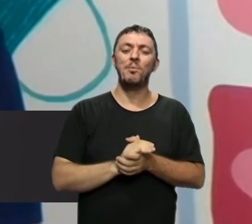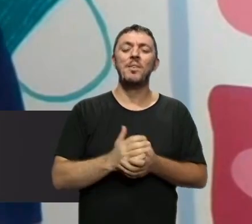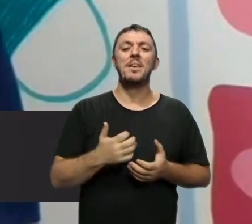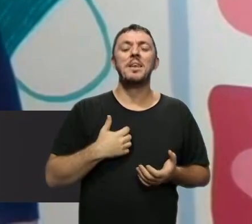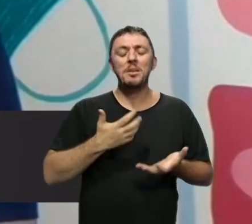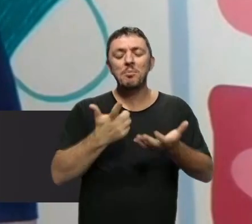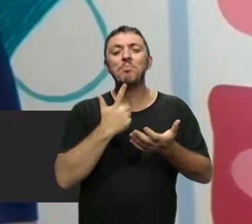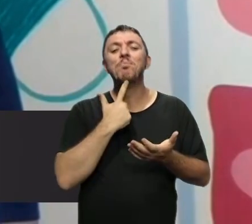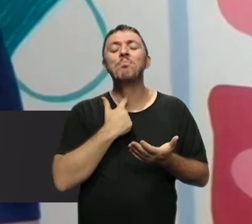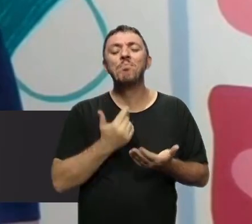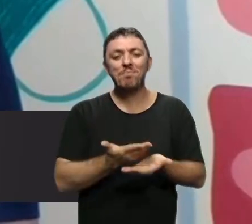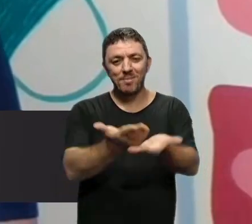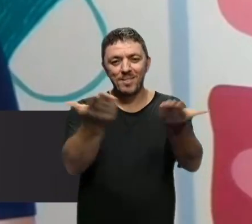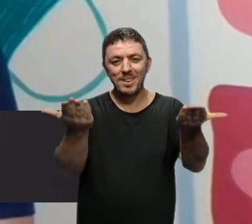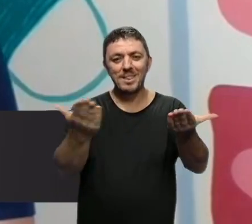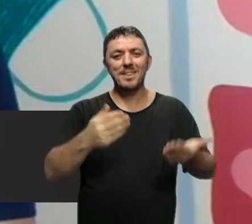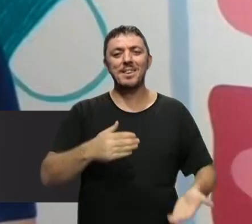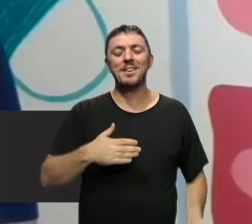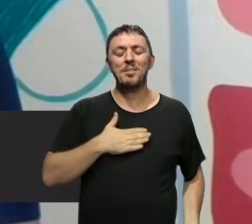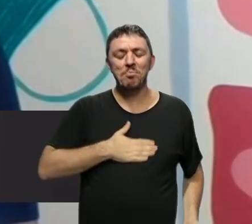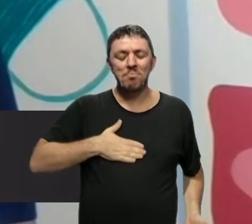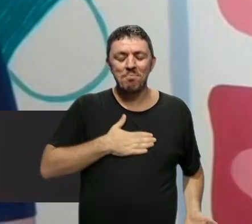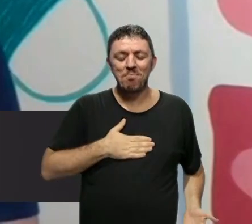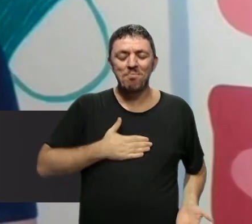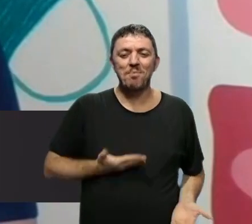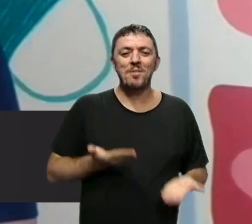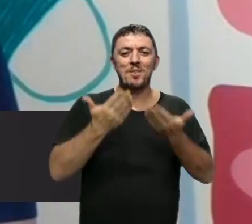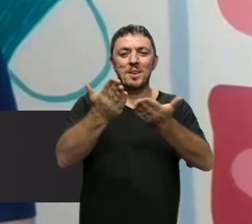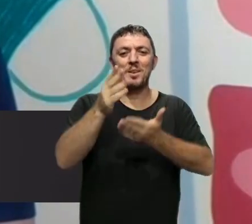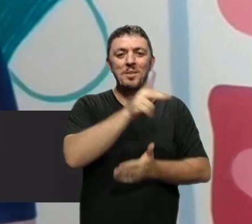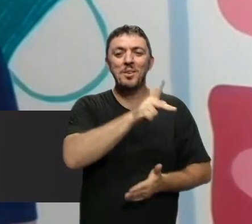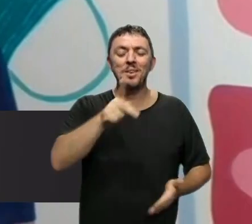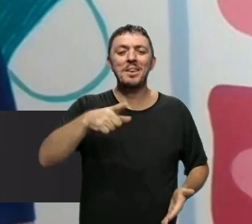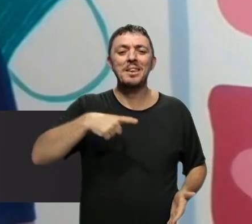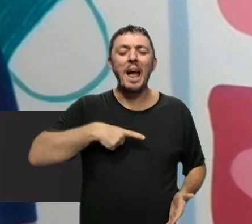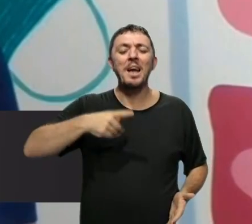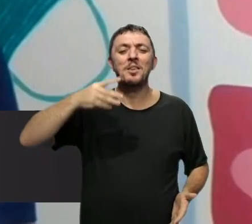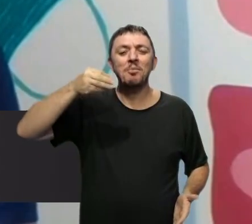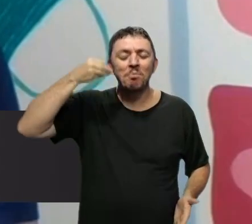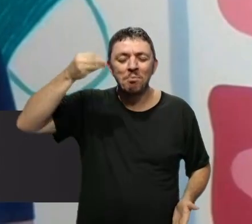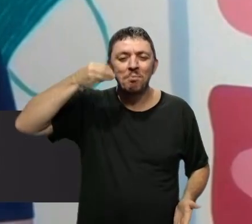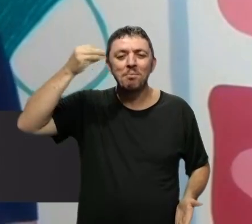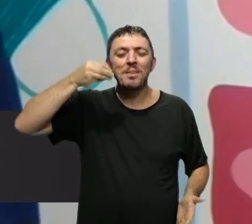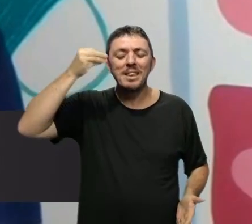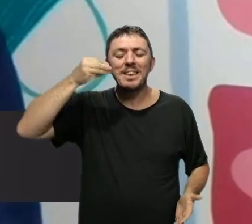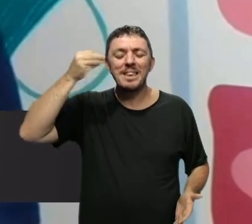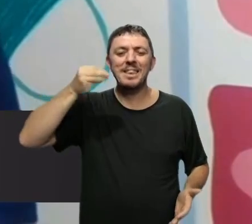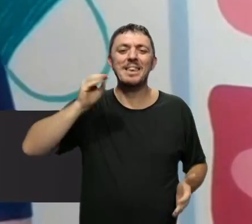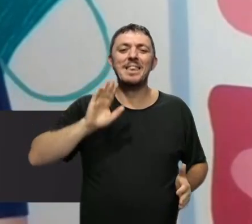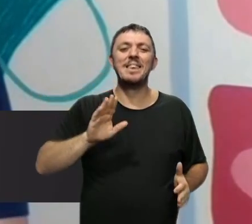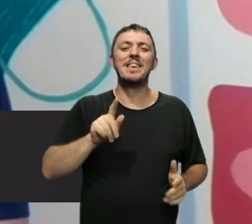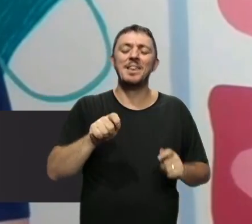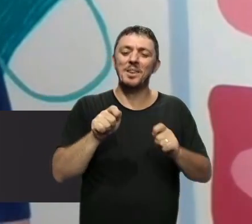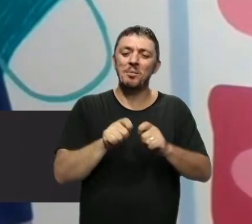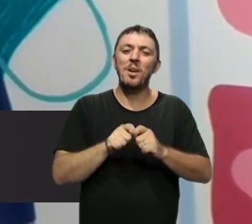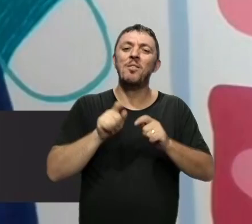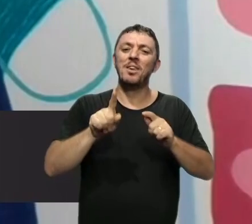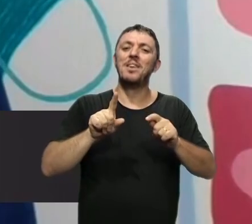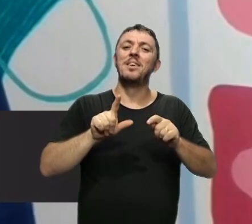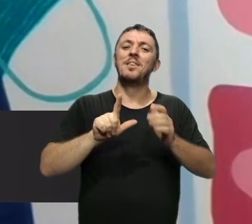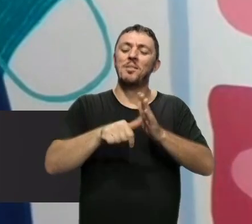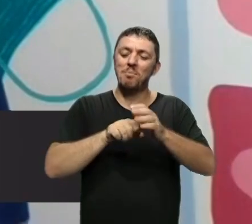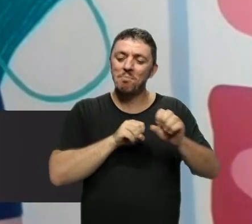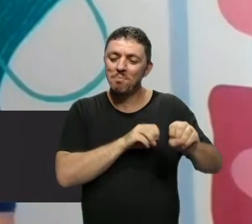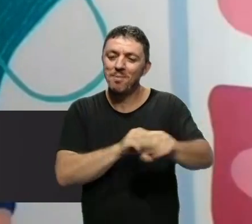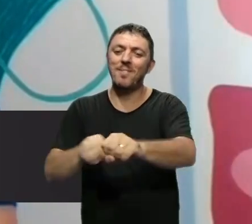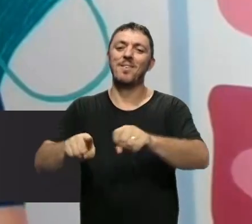que os professores e professoras vivam muitas boas experiências, para que eles possam provocar muitas boas experiências e